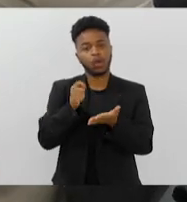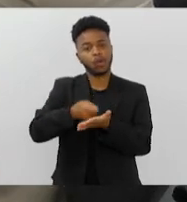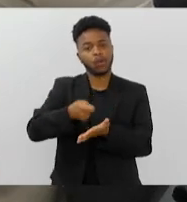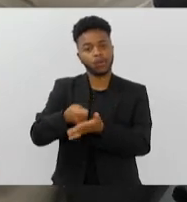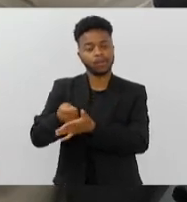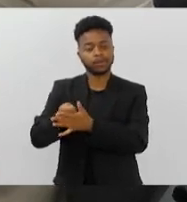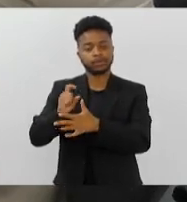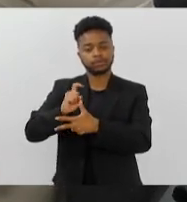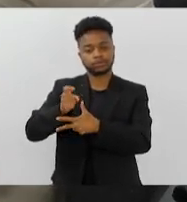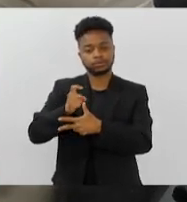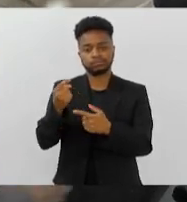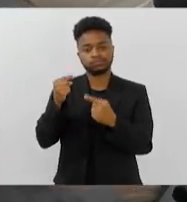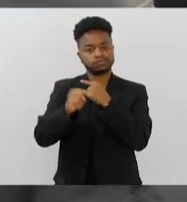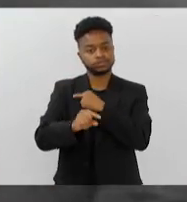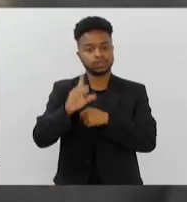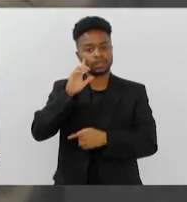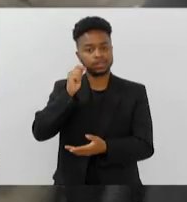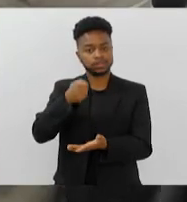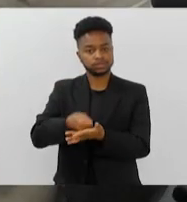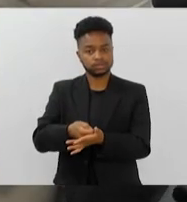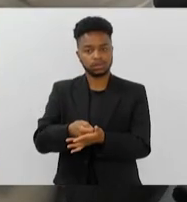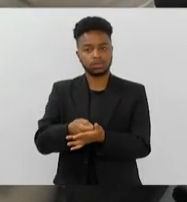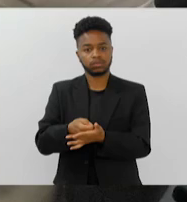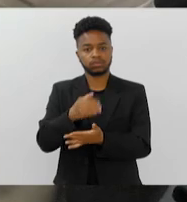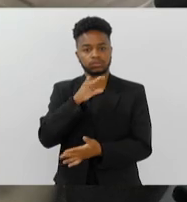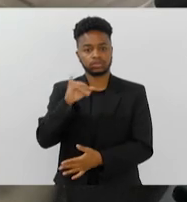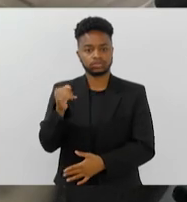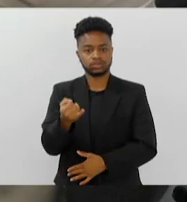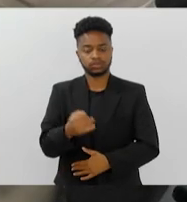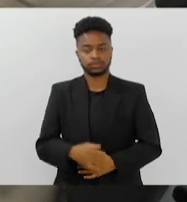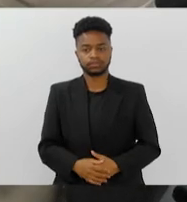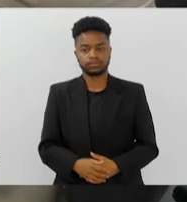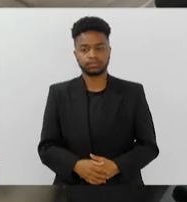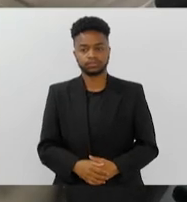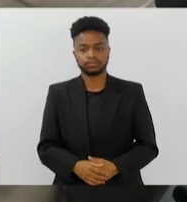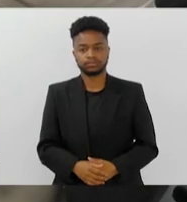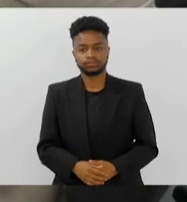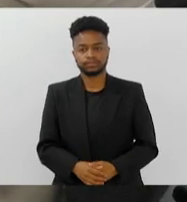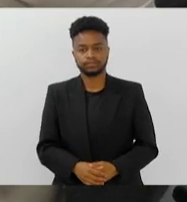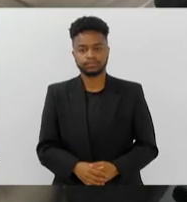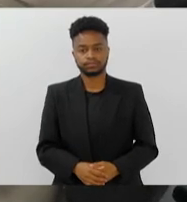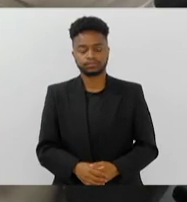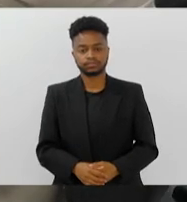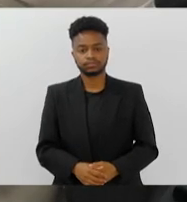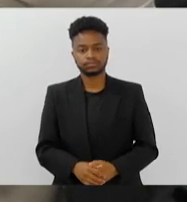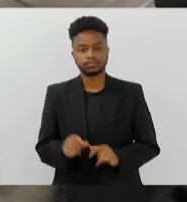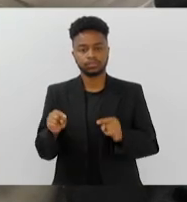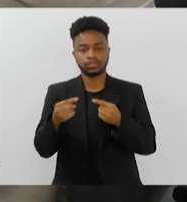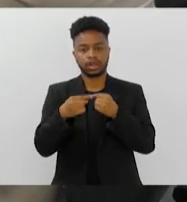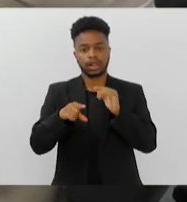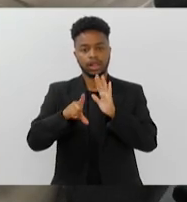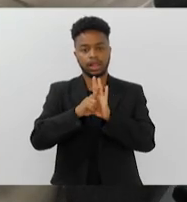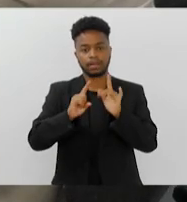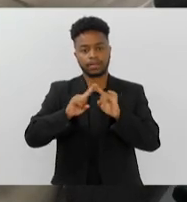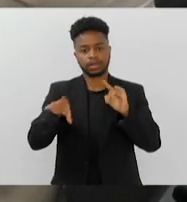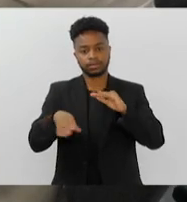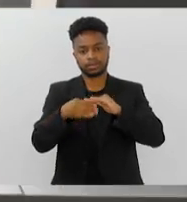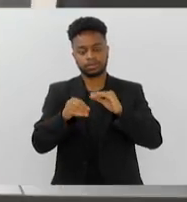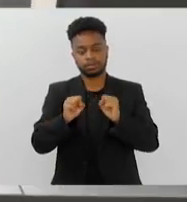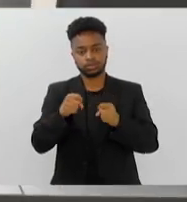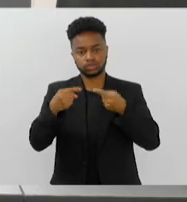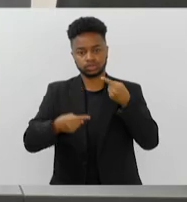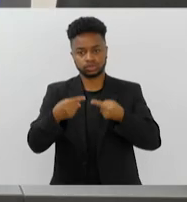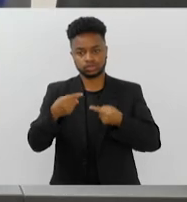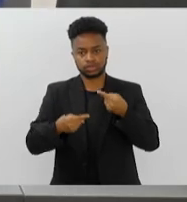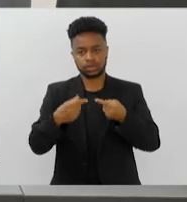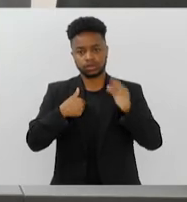Executivo, contrariando a decisão da CCJ. Então, é legalidade com emenda. É, em discussão,